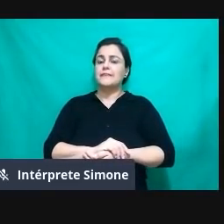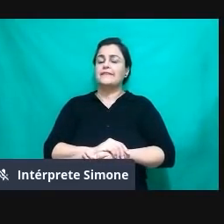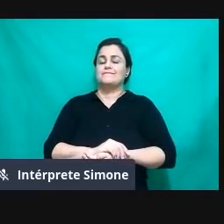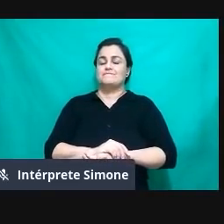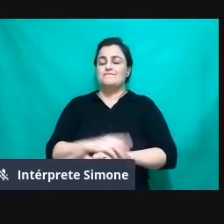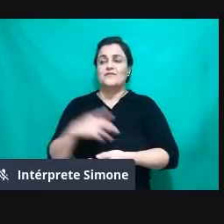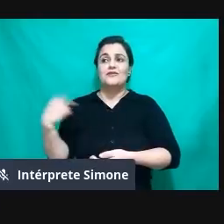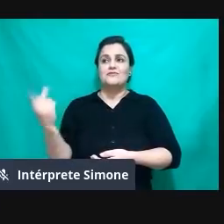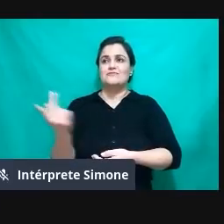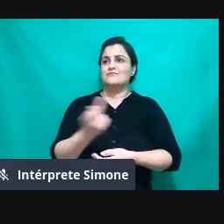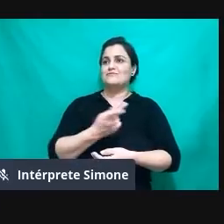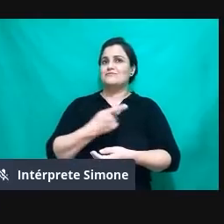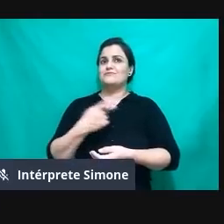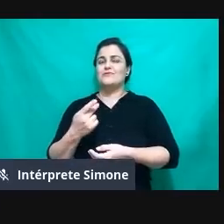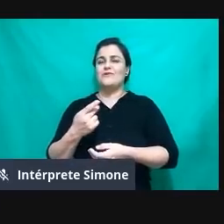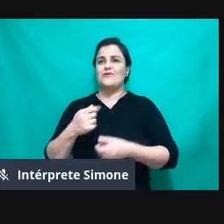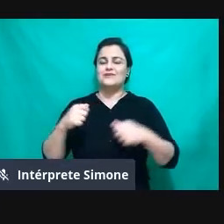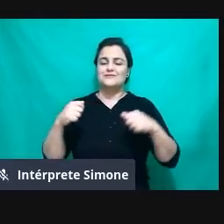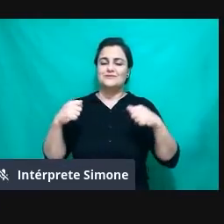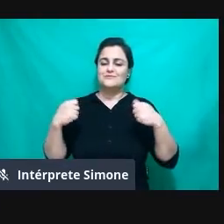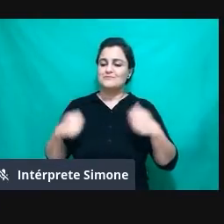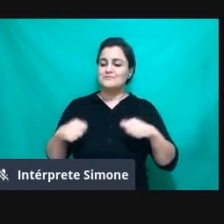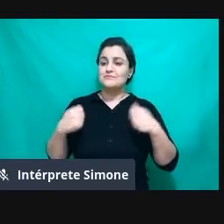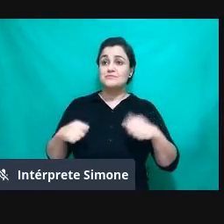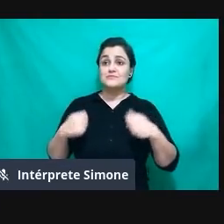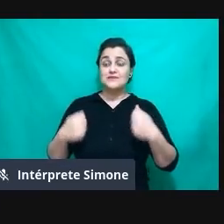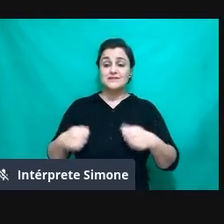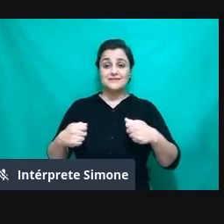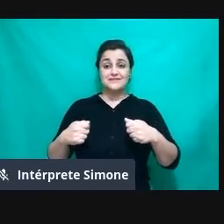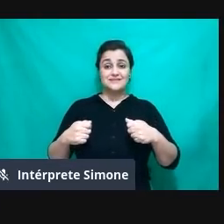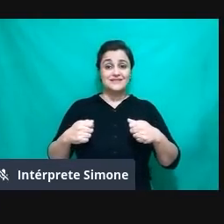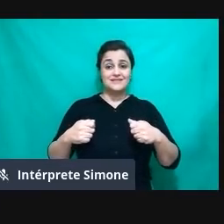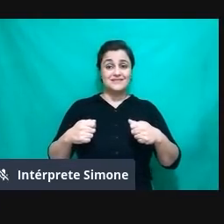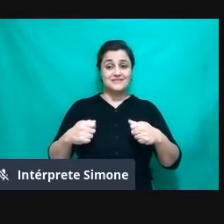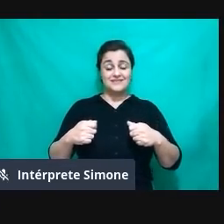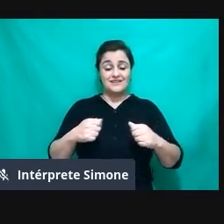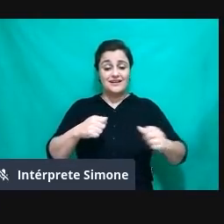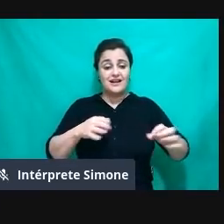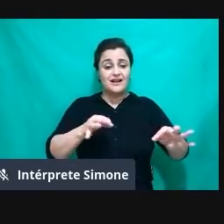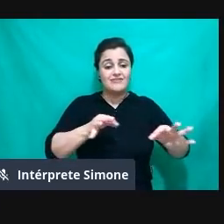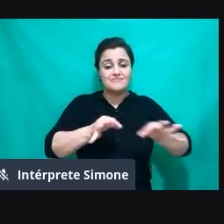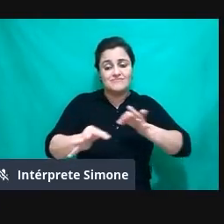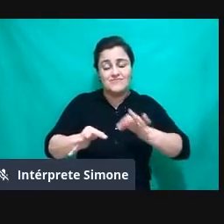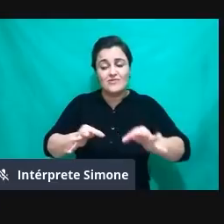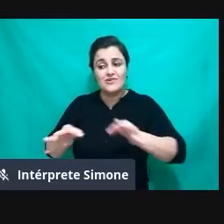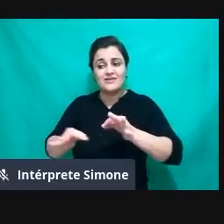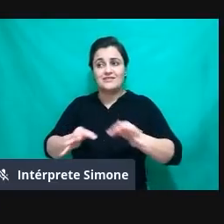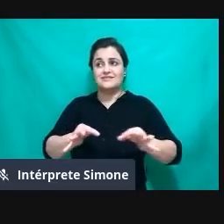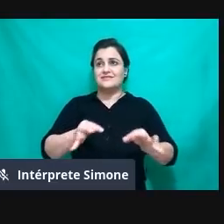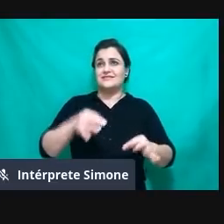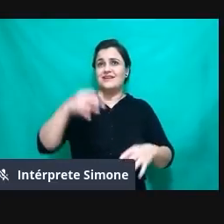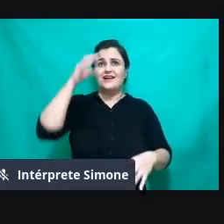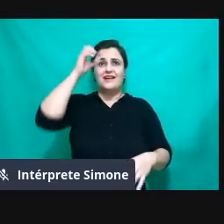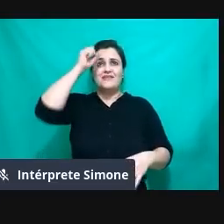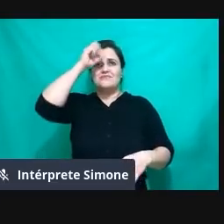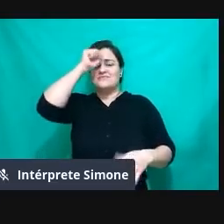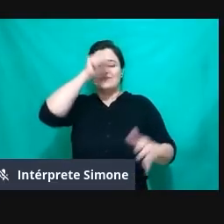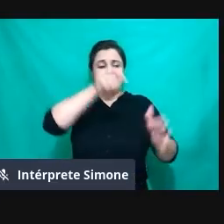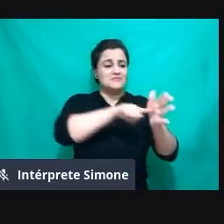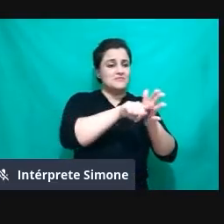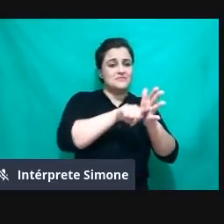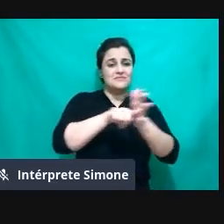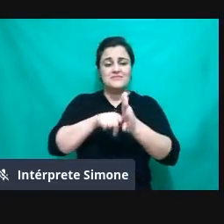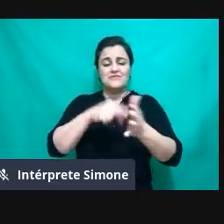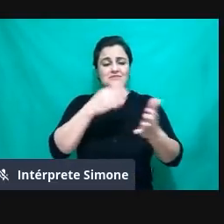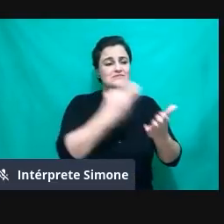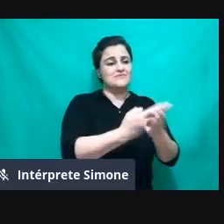tempo, né? Nós vamos ter que ver quem aprendeu nesse período, recuperar quem não